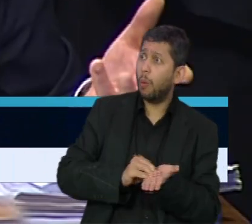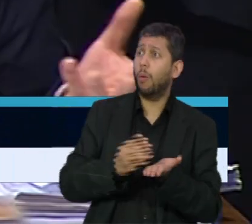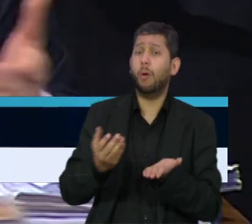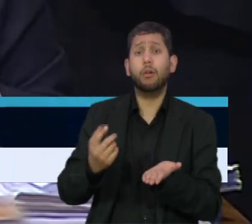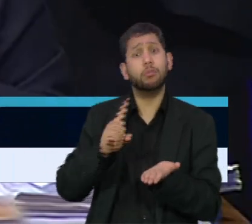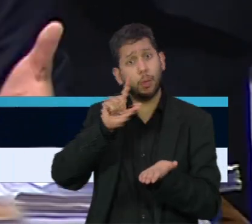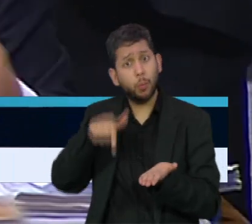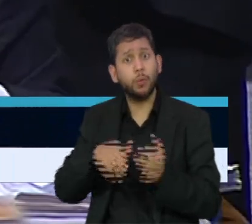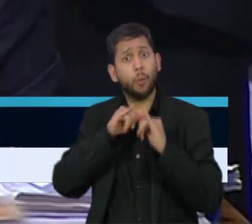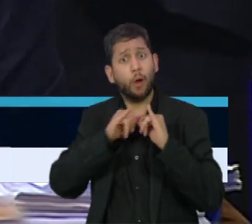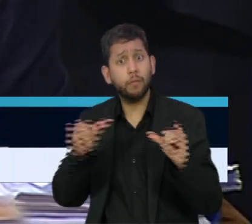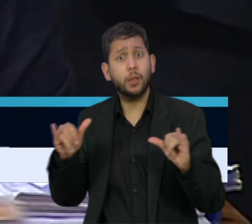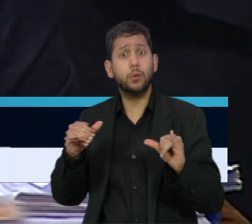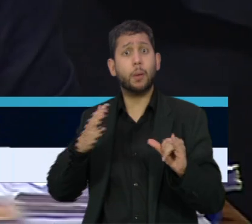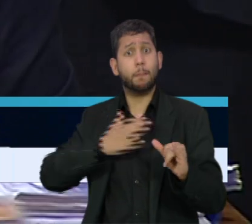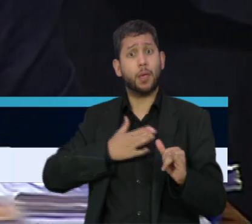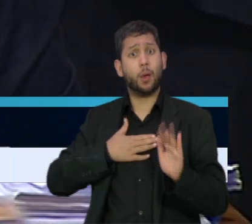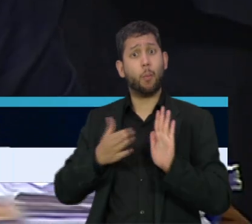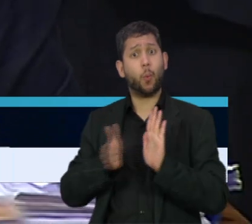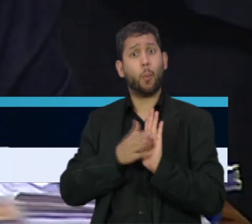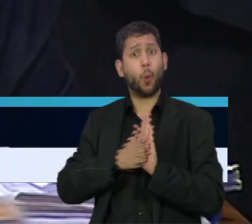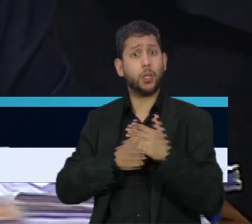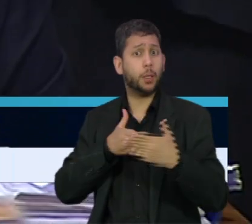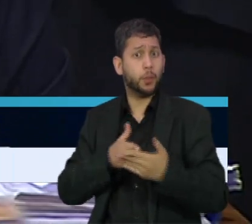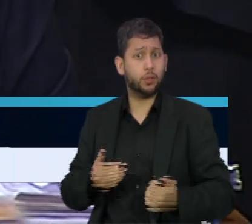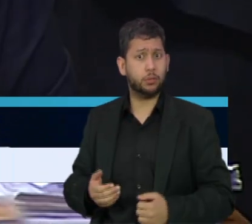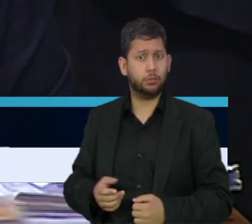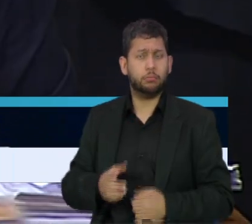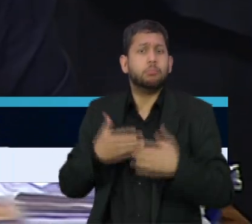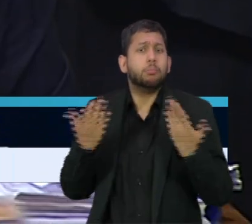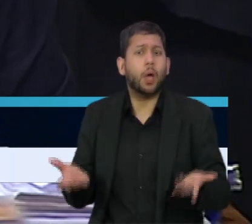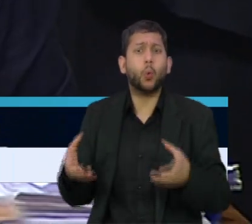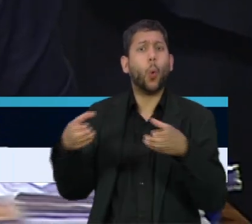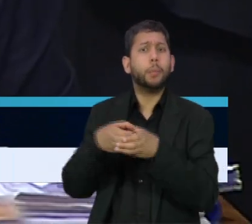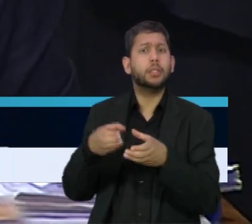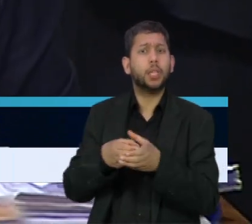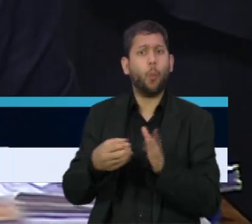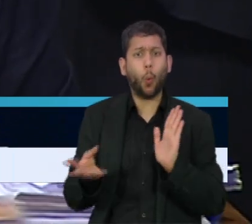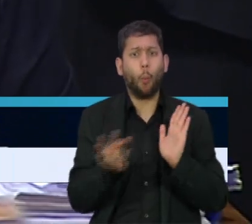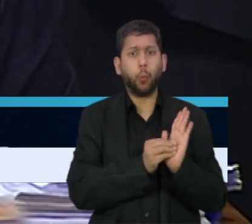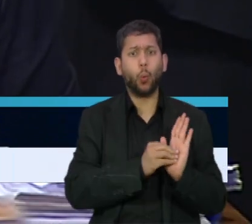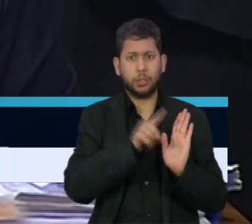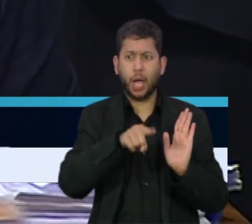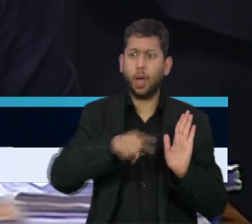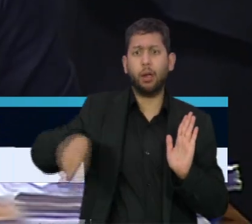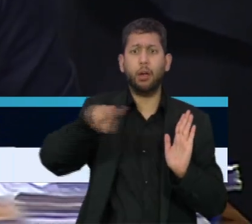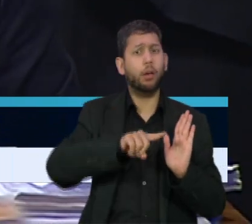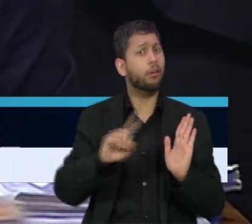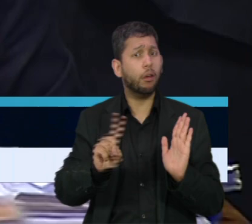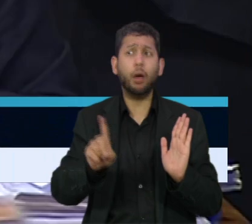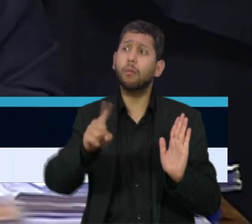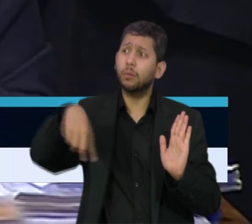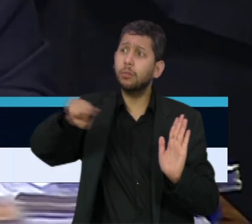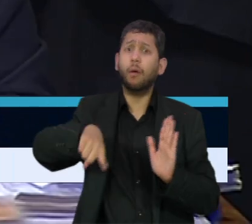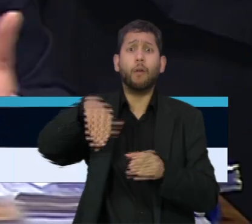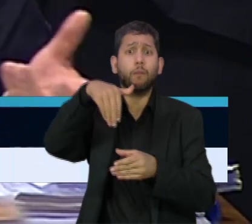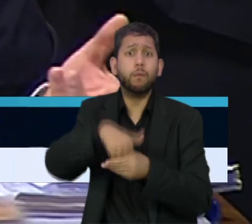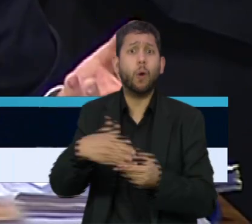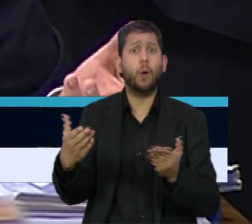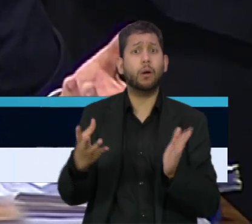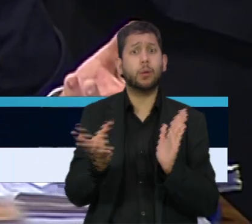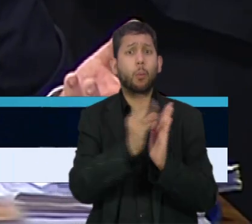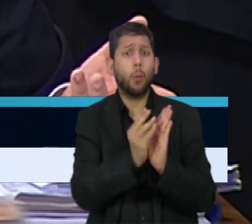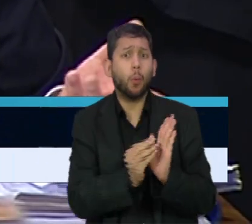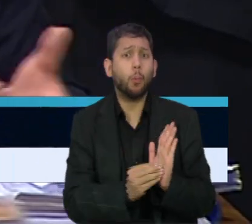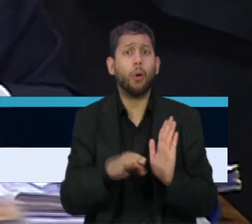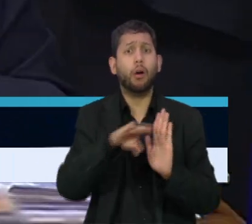eu diga o limite da minha proposta. Não é o que a comissão vai adotar. A comissão depois vai votar sobre cada